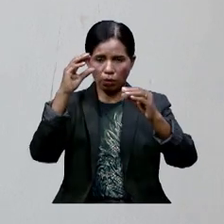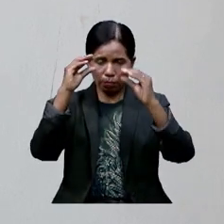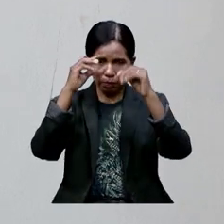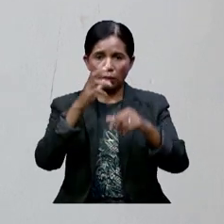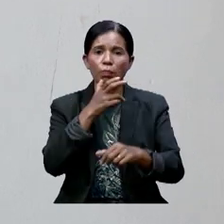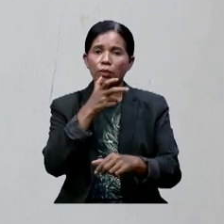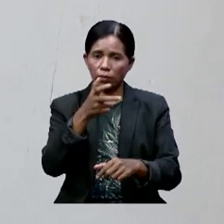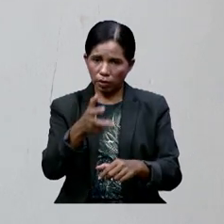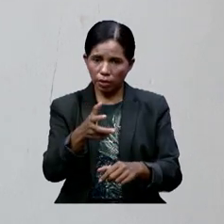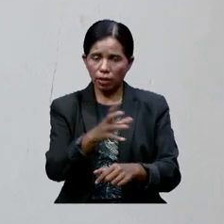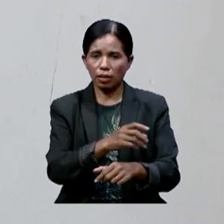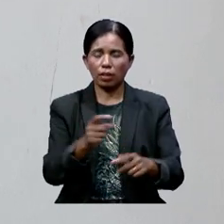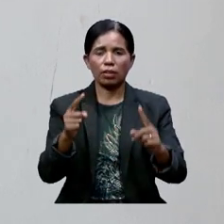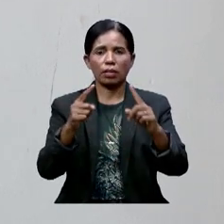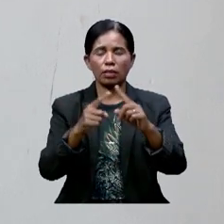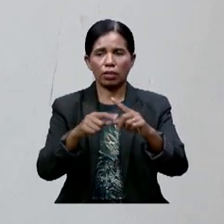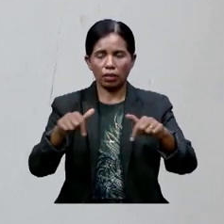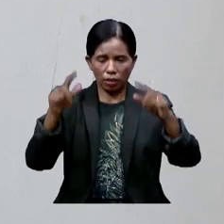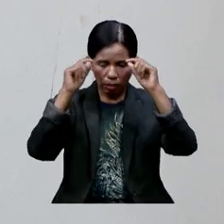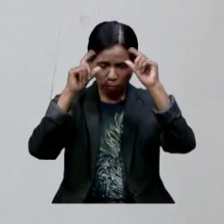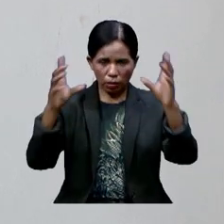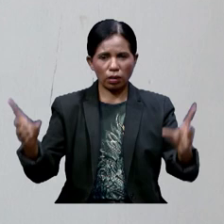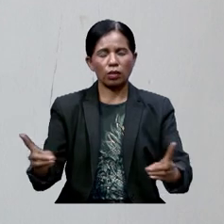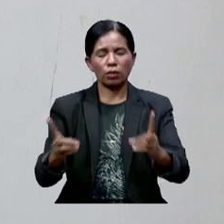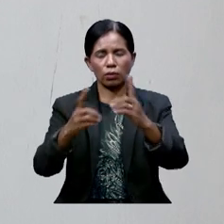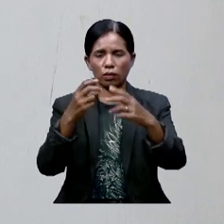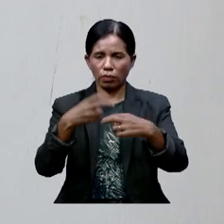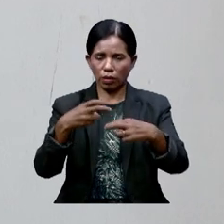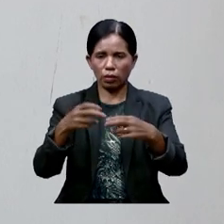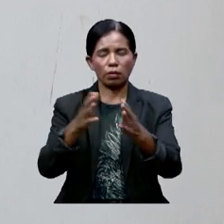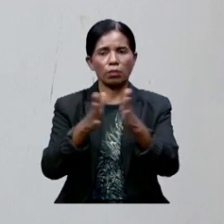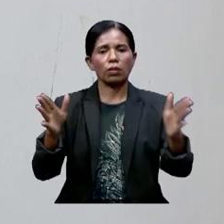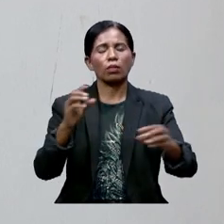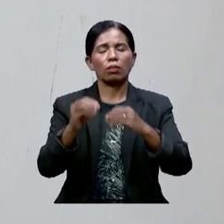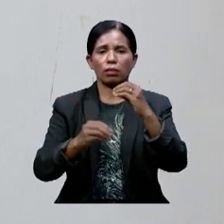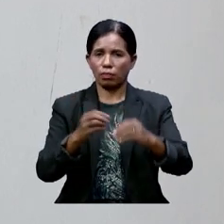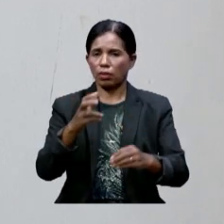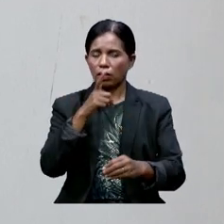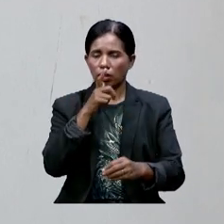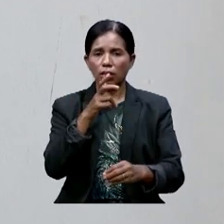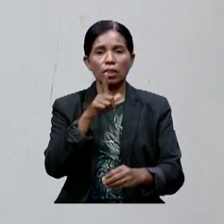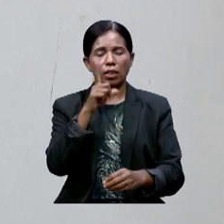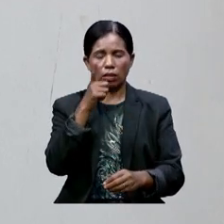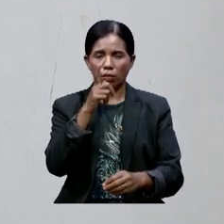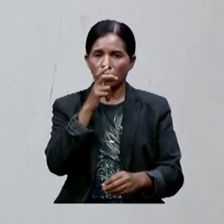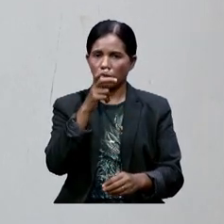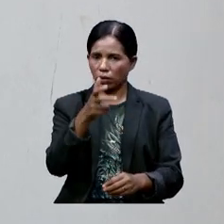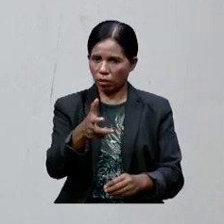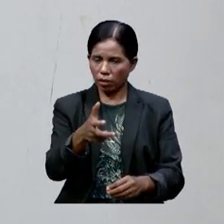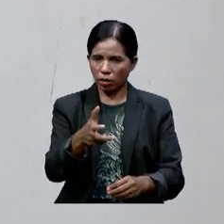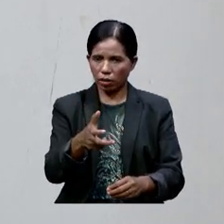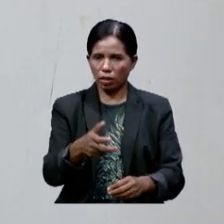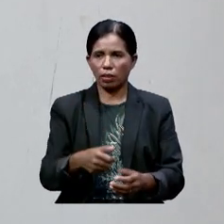grandes desafios que Timor enfrenta hoje, de massificar o ensino da língua